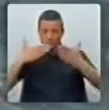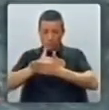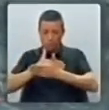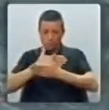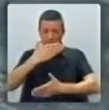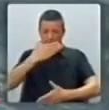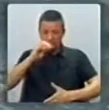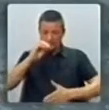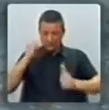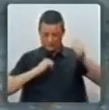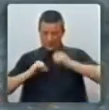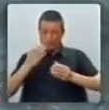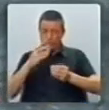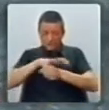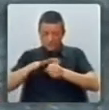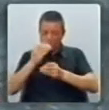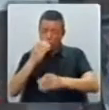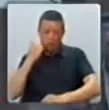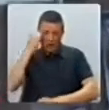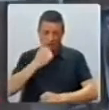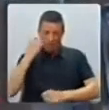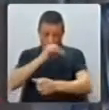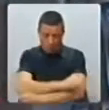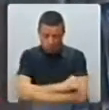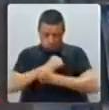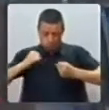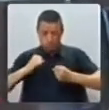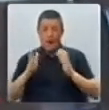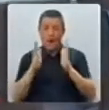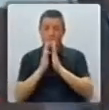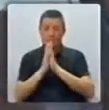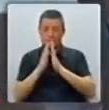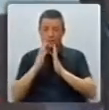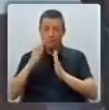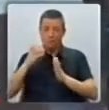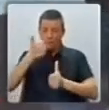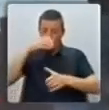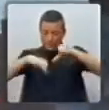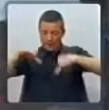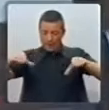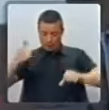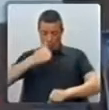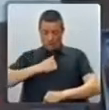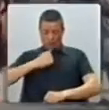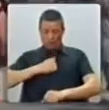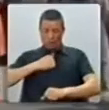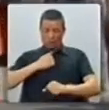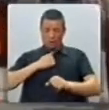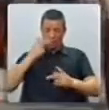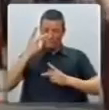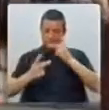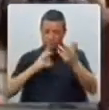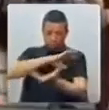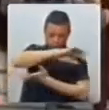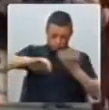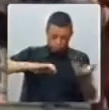feridos, alguns em estado muito grave. As explosões ocorreram durante a missa num bairro católico e desencadearam uma reação violenta por parte desta minoria